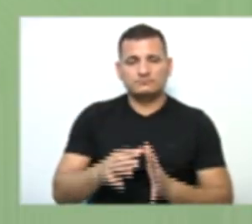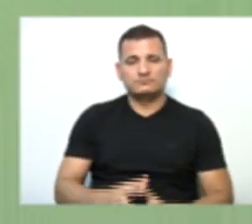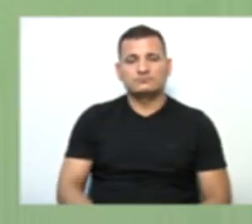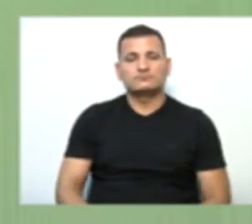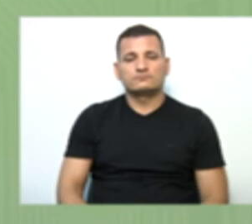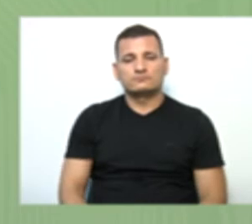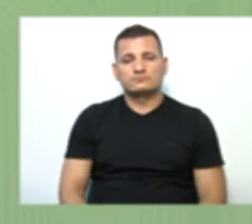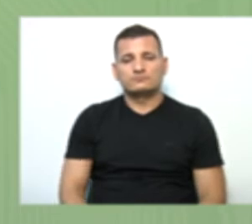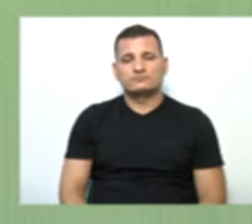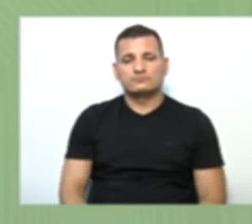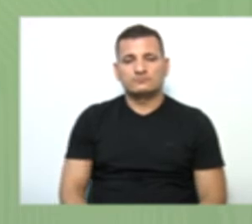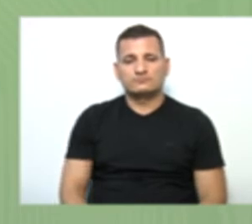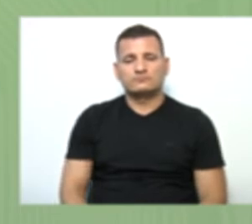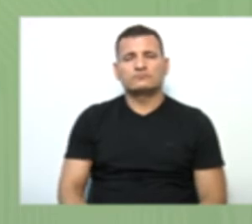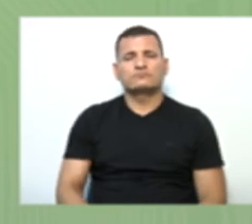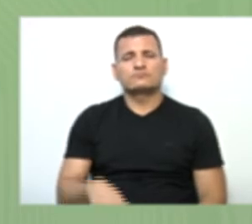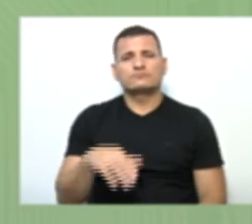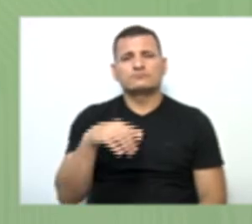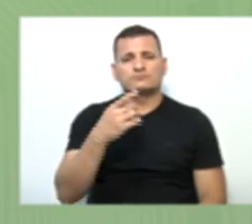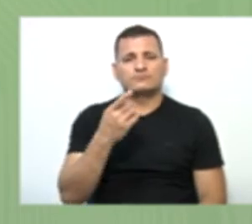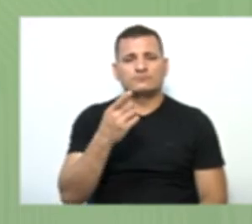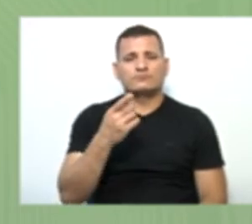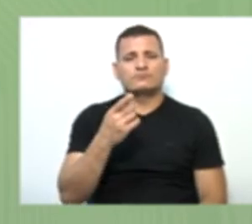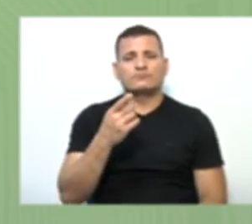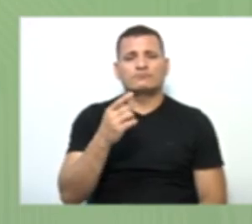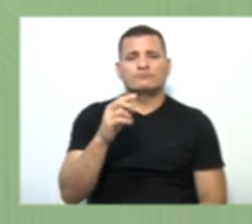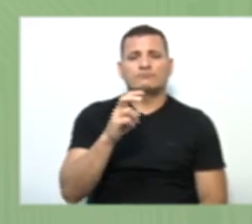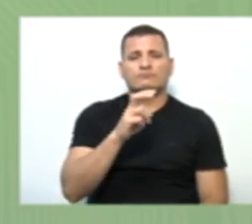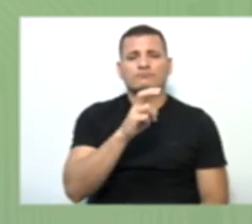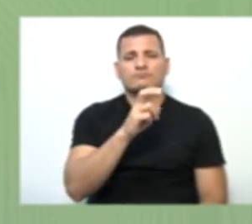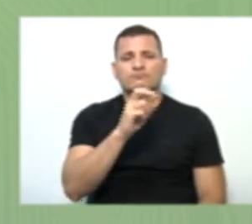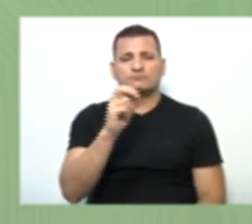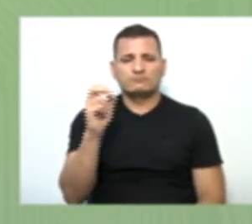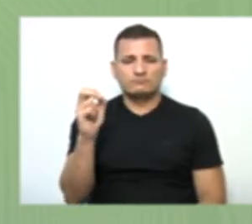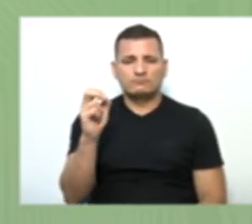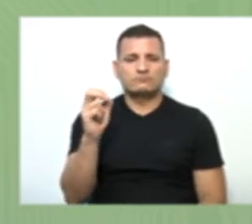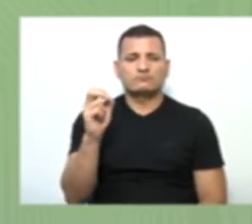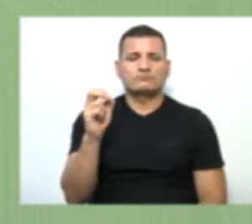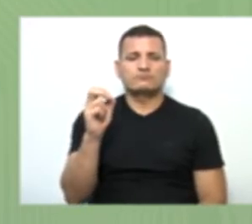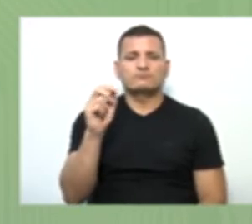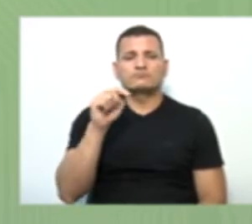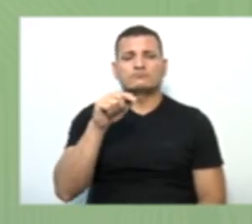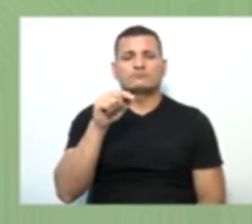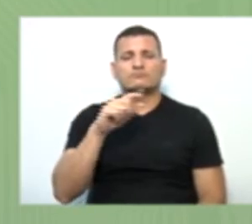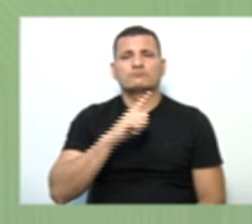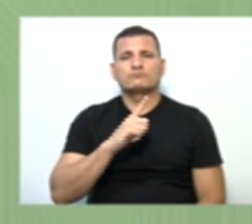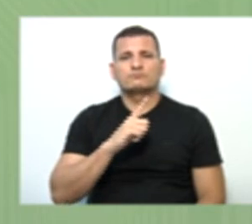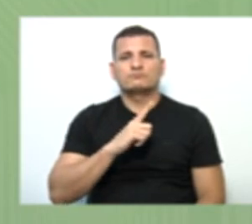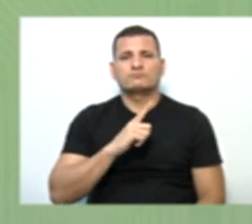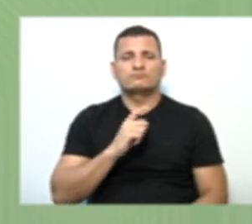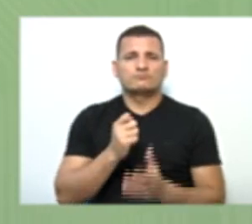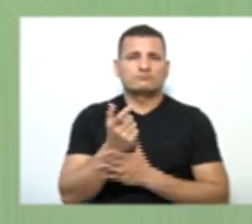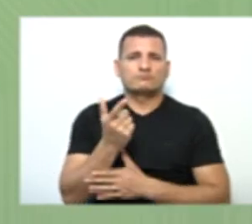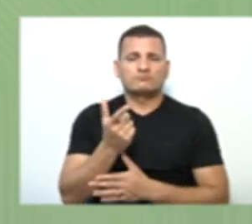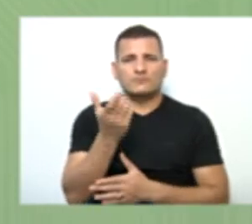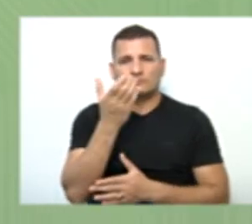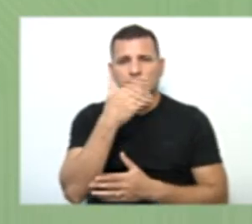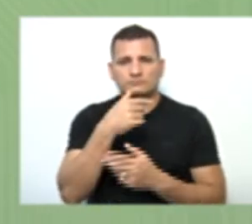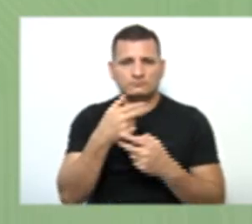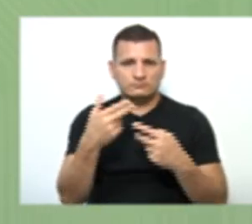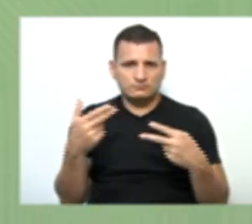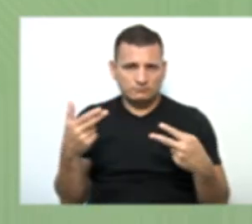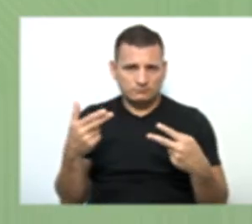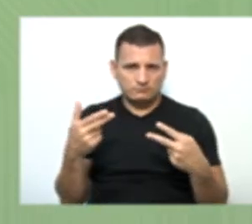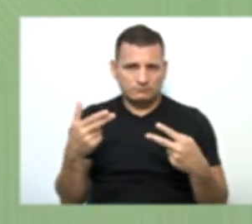dos lançamentos contábeis abaixo representa a compra de frutas de um produtor rural que não